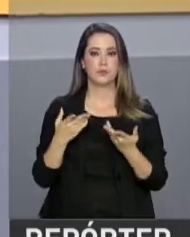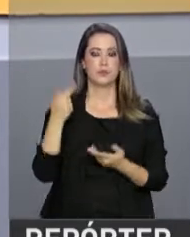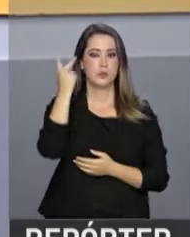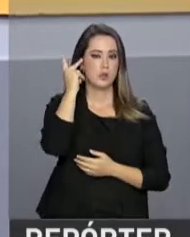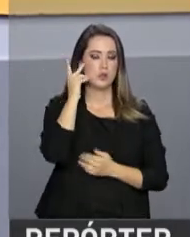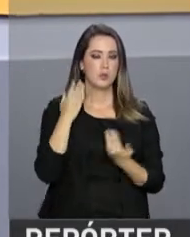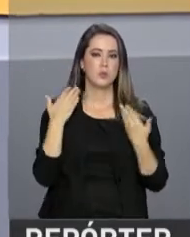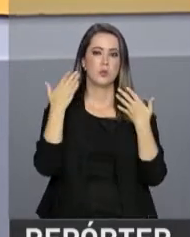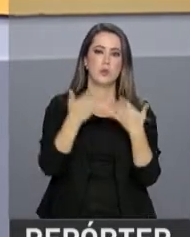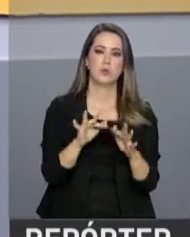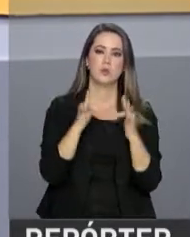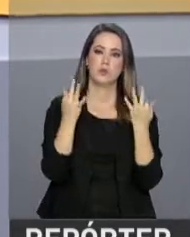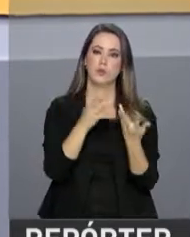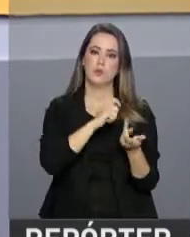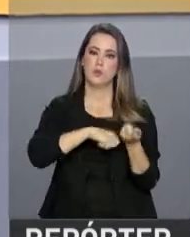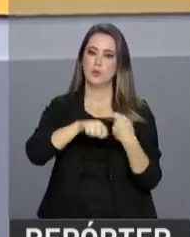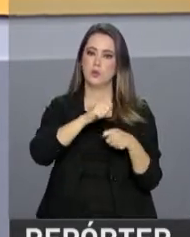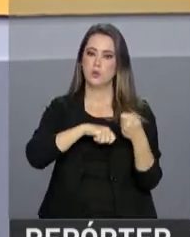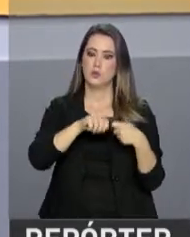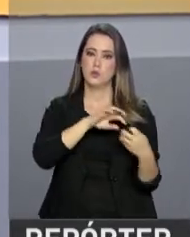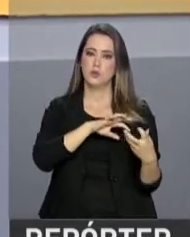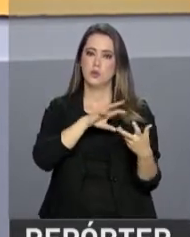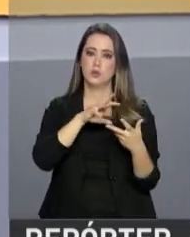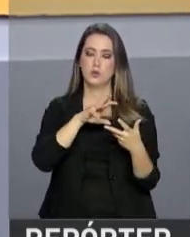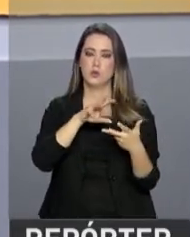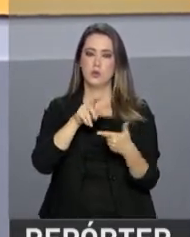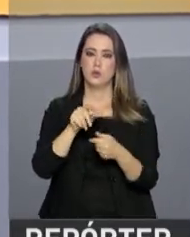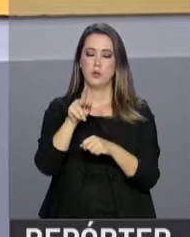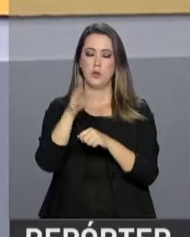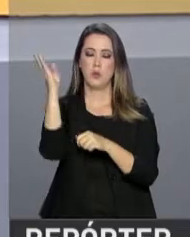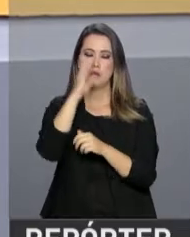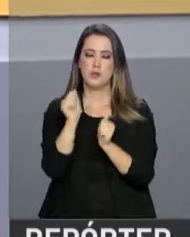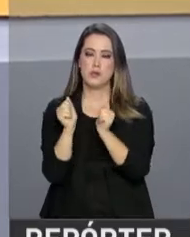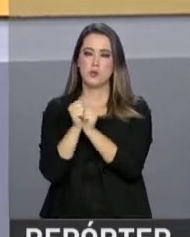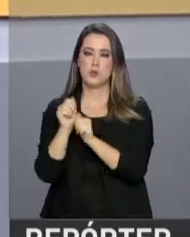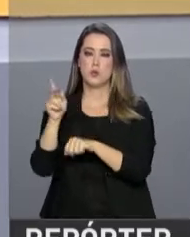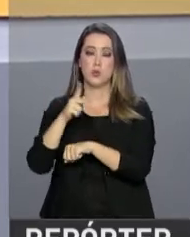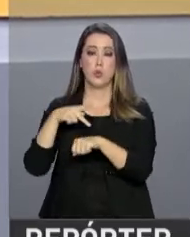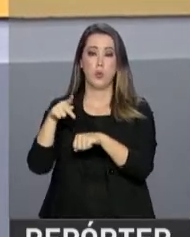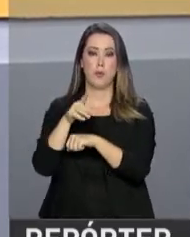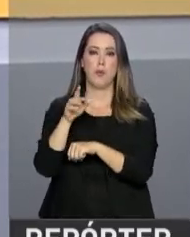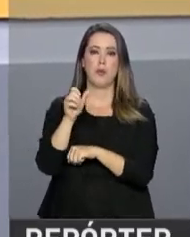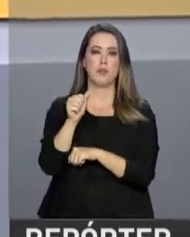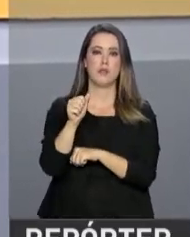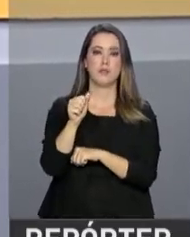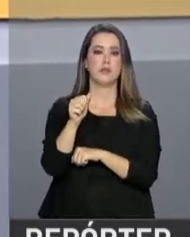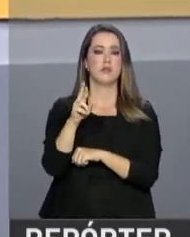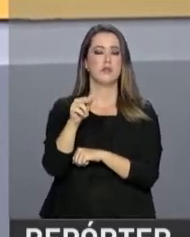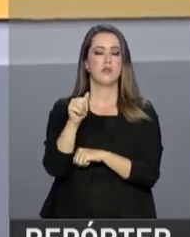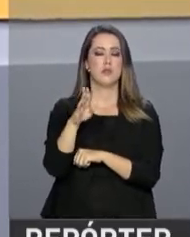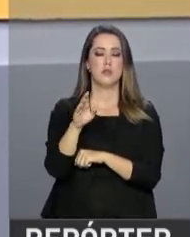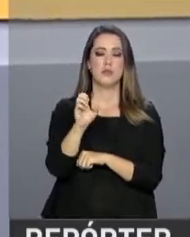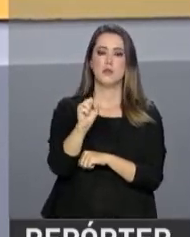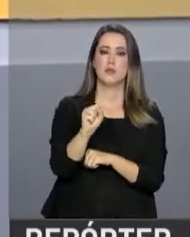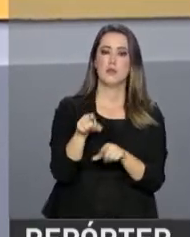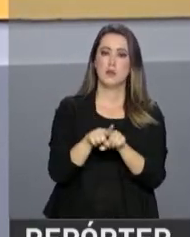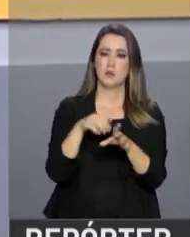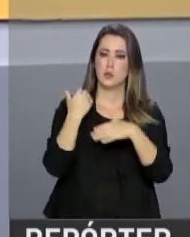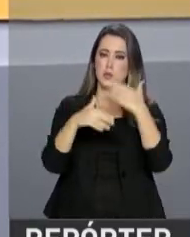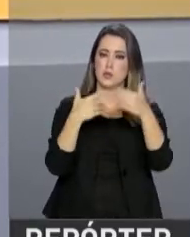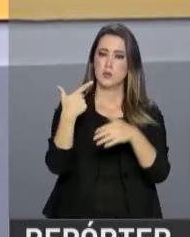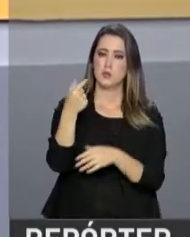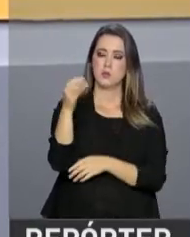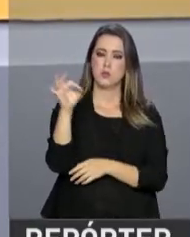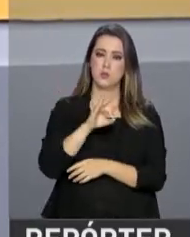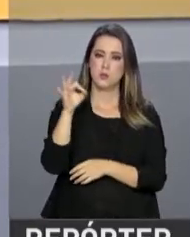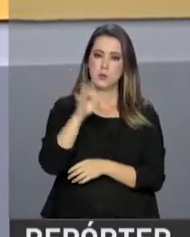brasil países árabes durante o discurso o presidente citou o crescimento de 20% no comércio entre o brasil e os